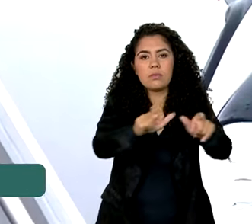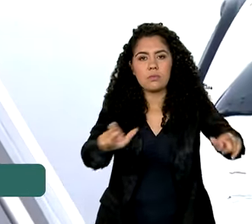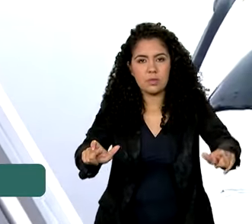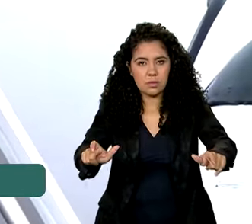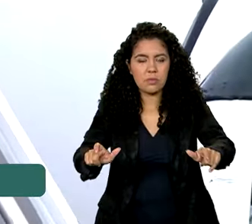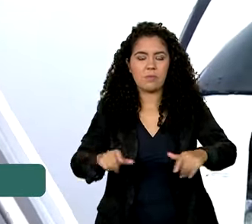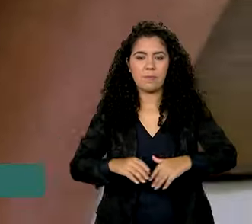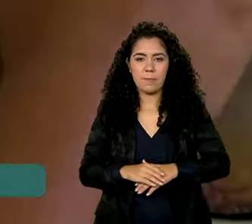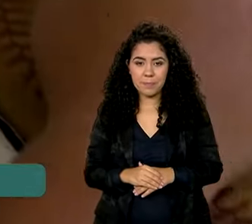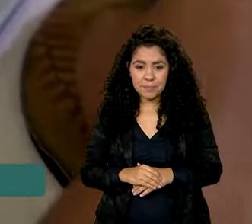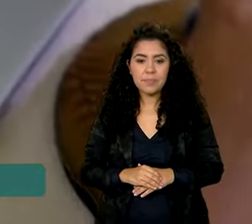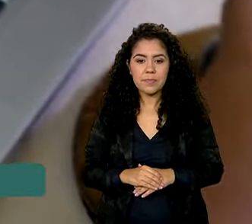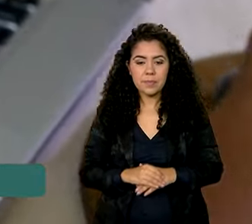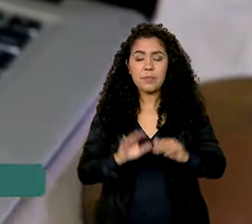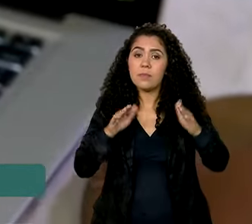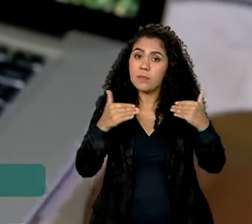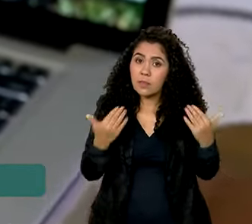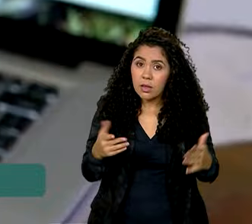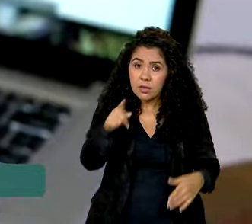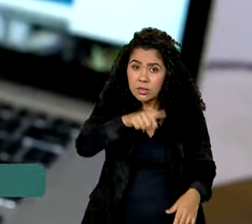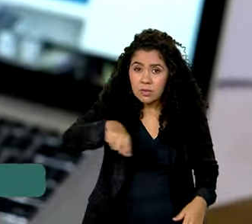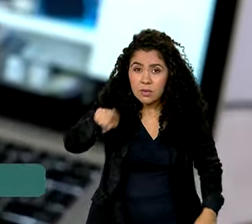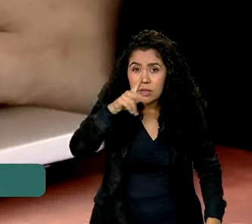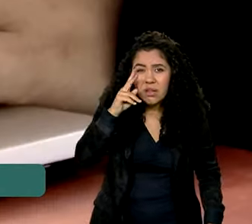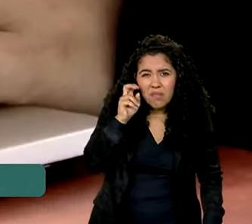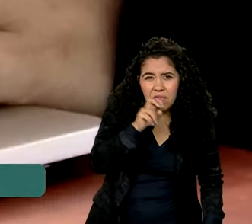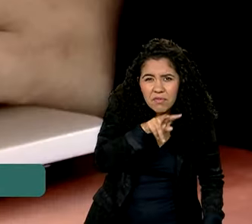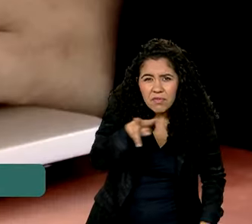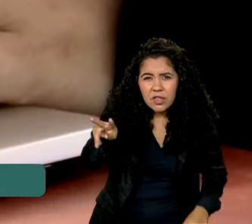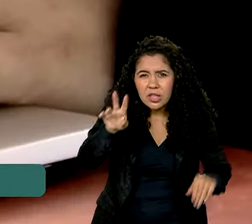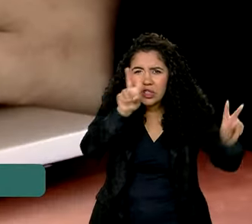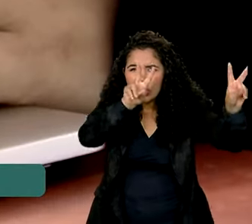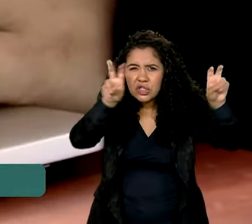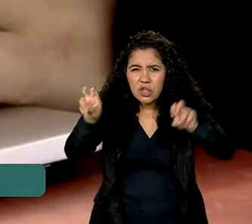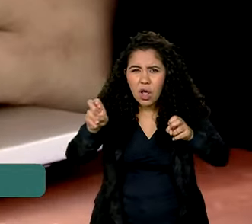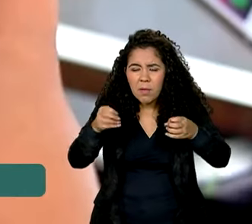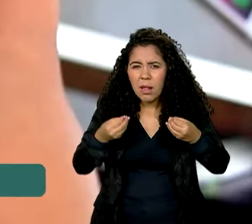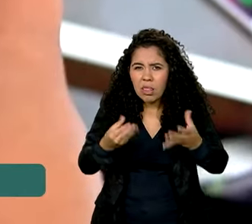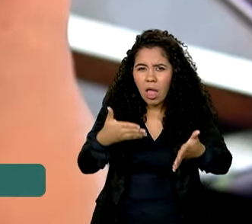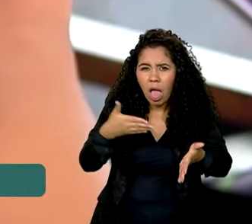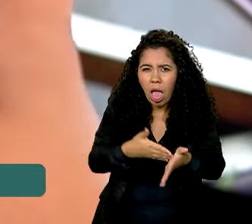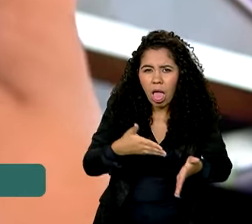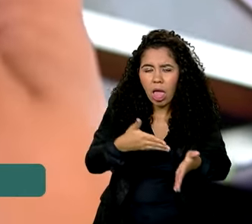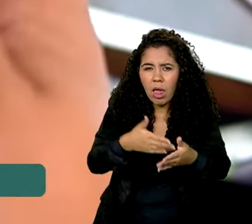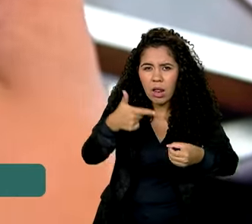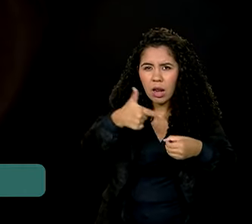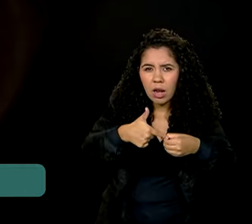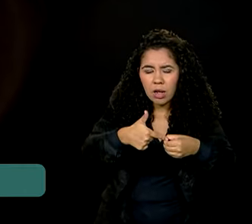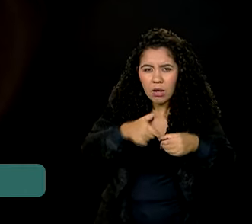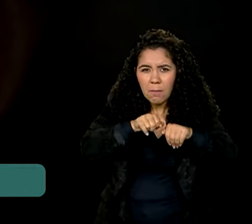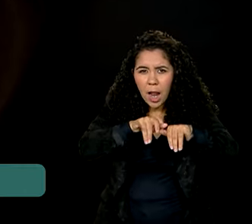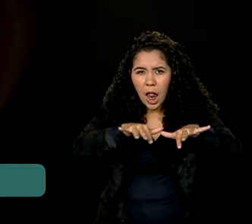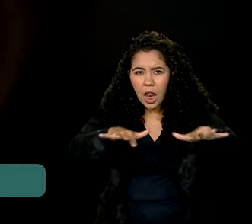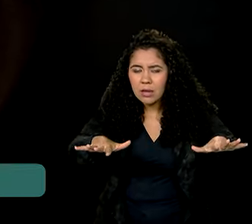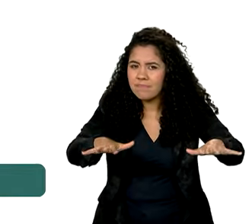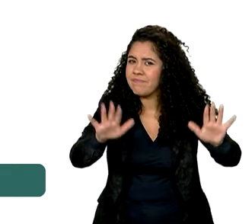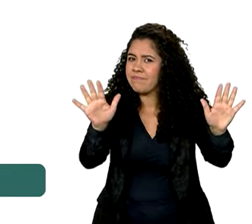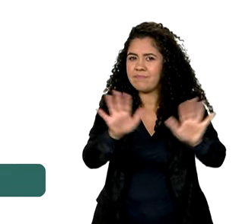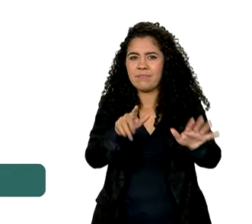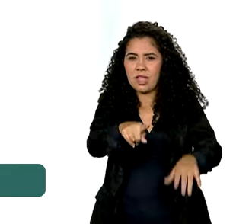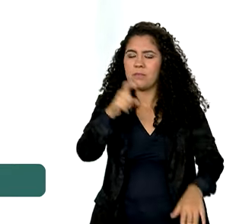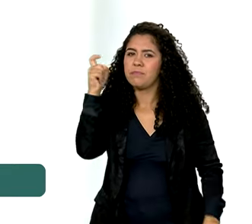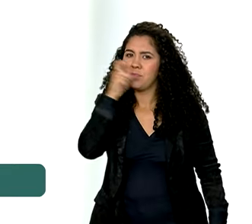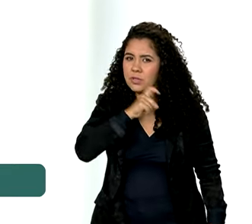e resgate. Então, se você ver essa história de restrição de combustíveis circulando por aí, pode desmentir